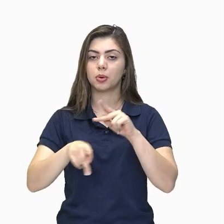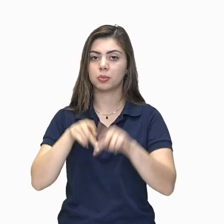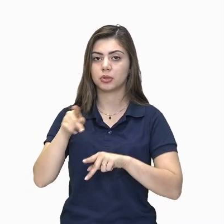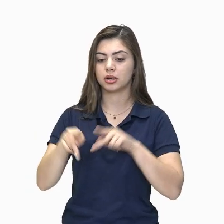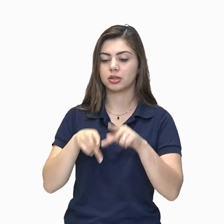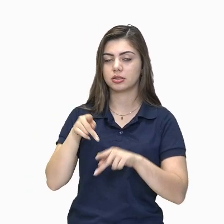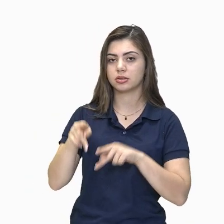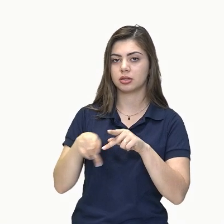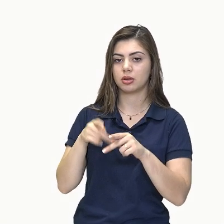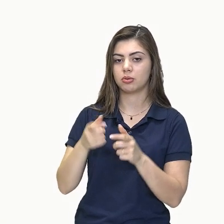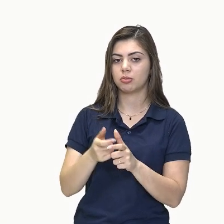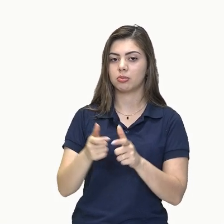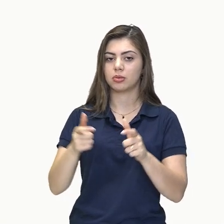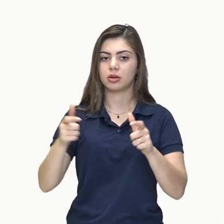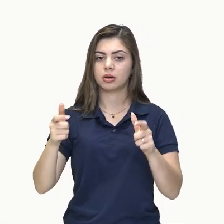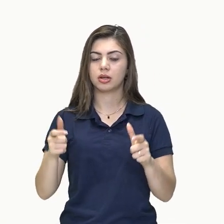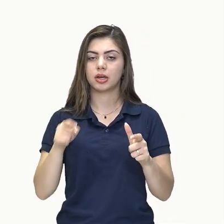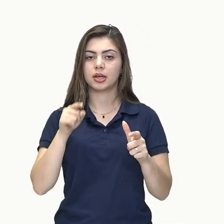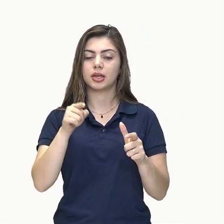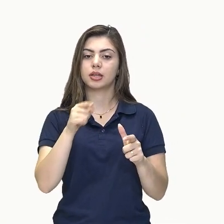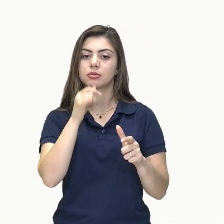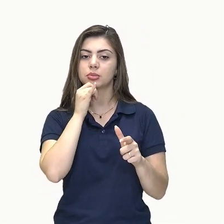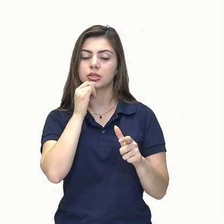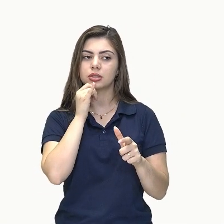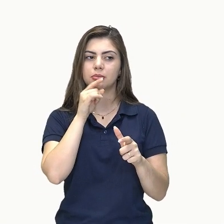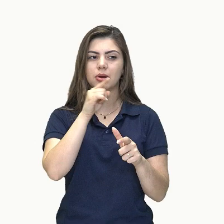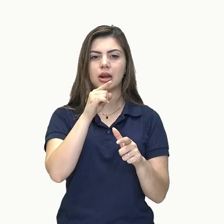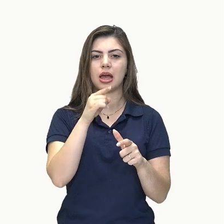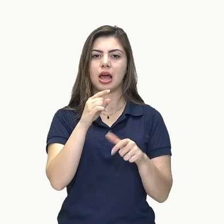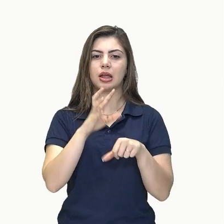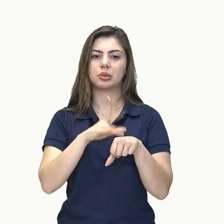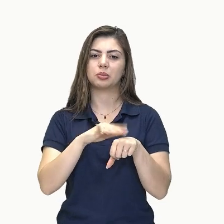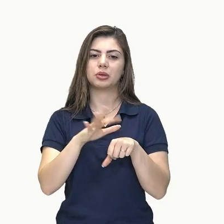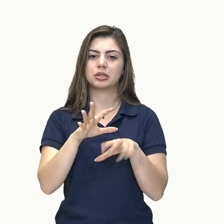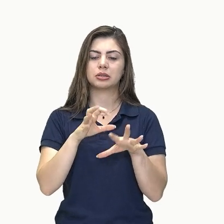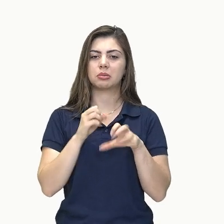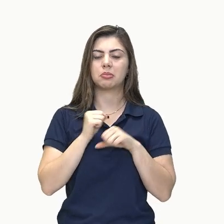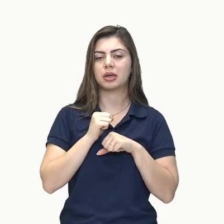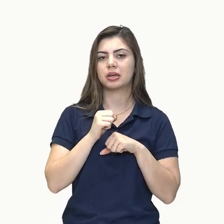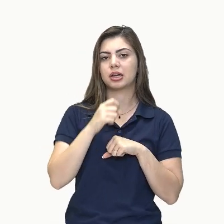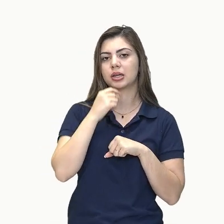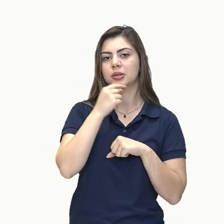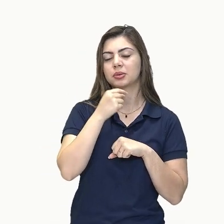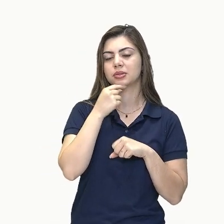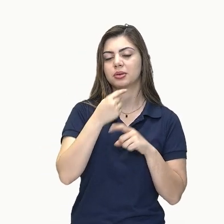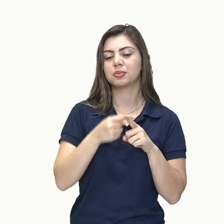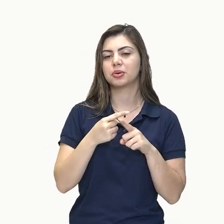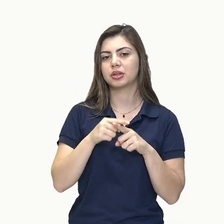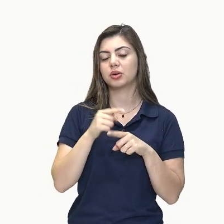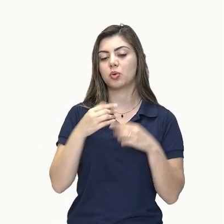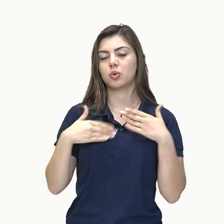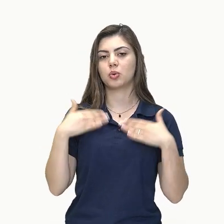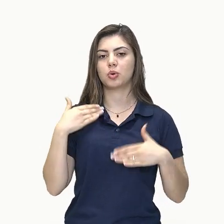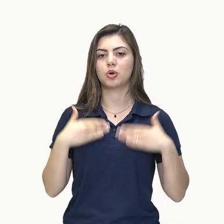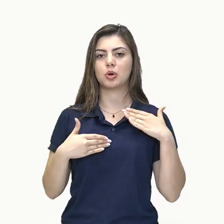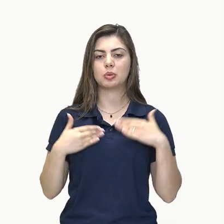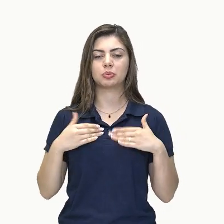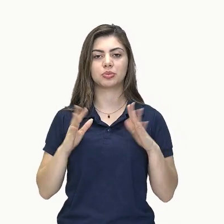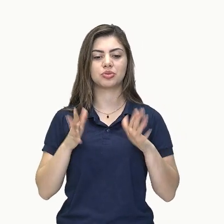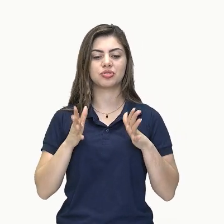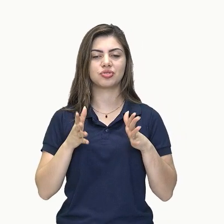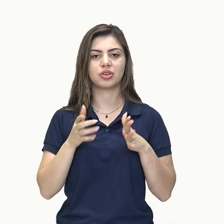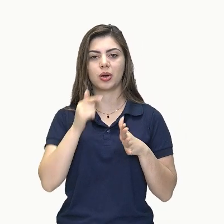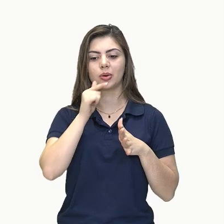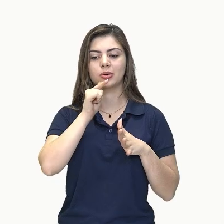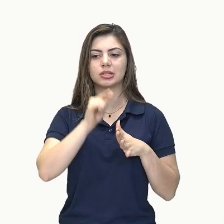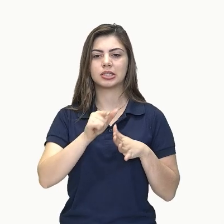específica, seja por meio da vacinação, processo descrito ainda há pouco, ou quando as pessoas elas se recuperam de uma infecção,